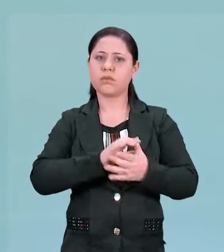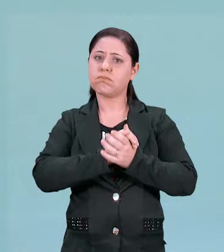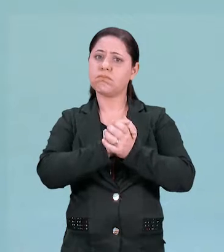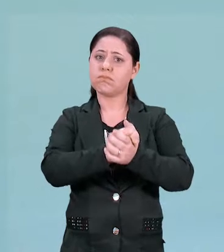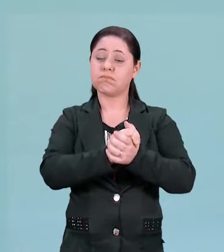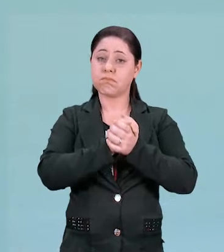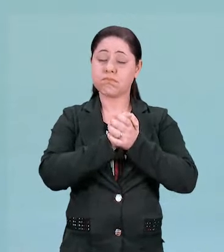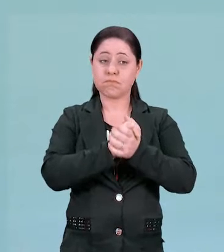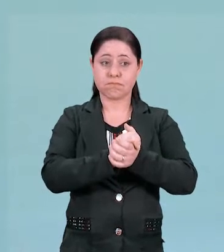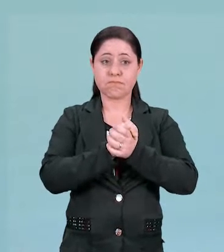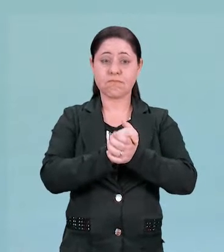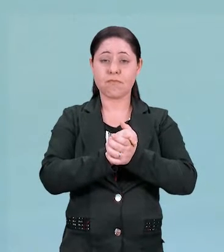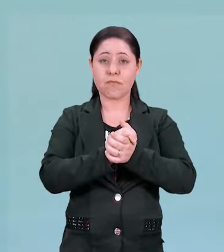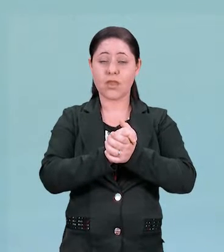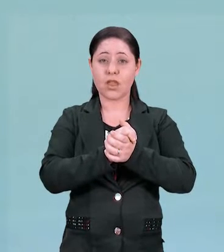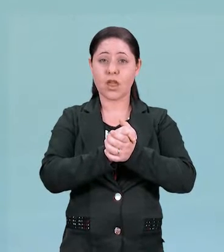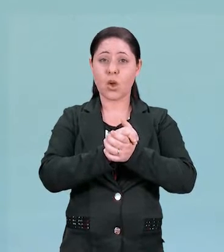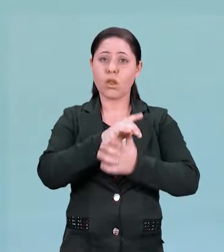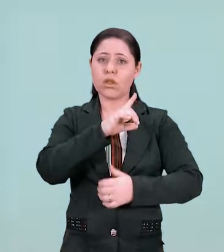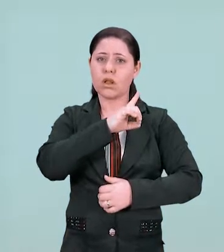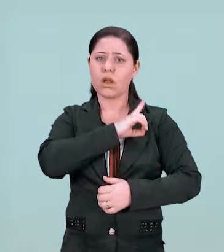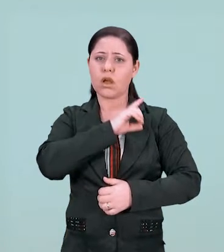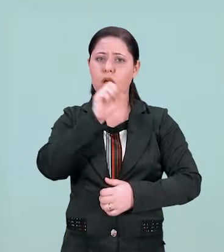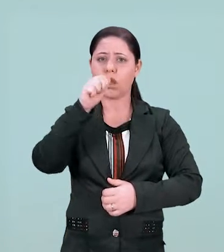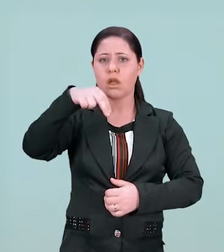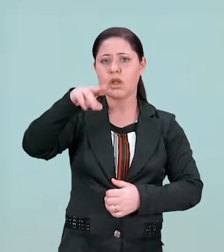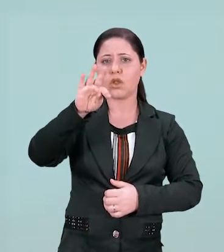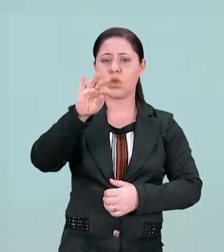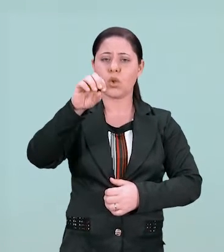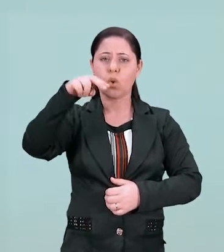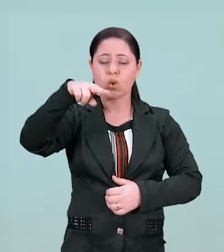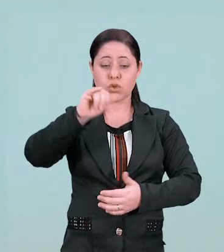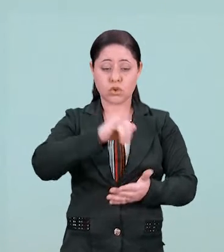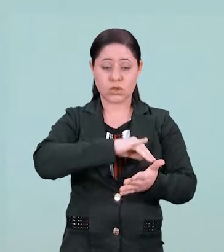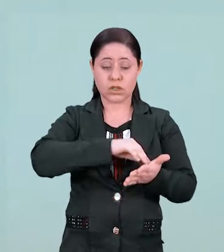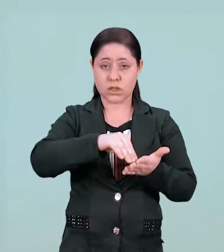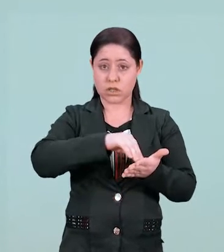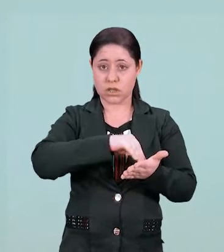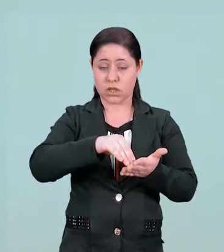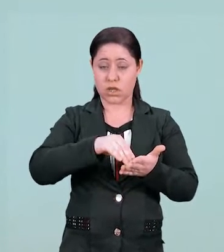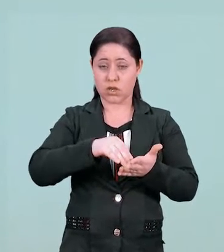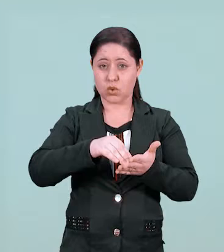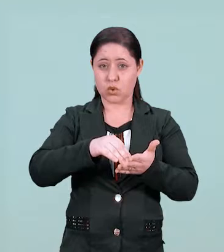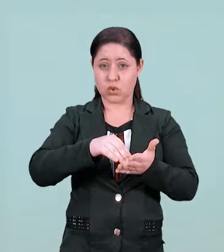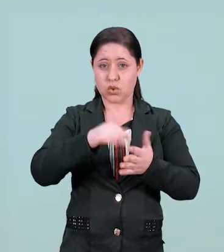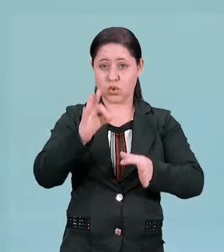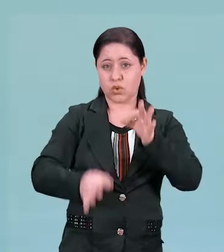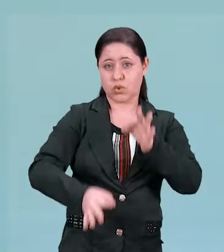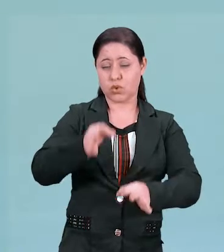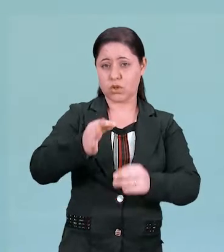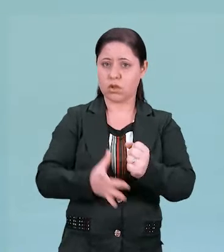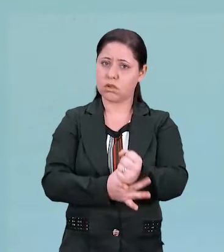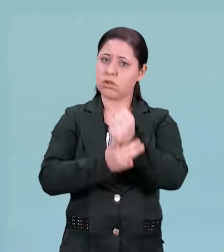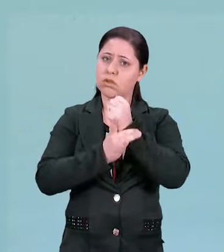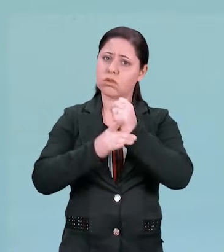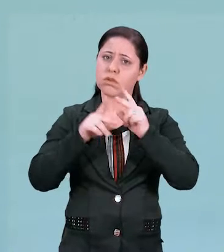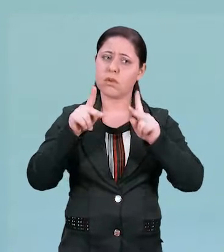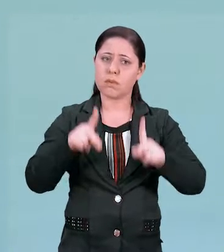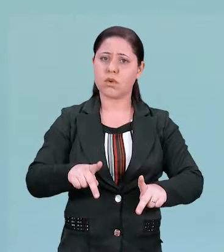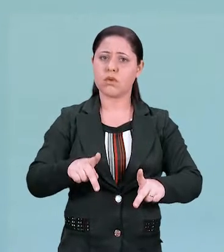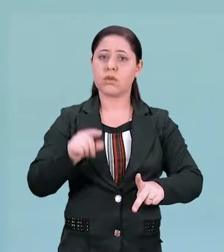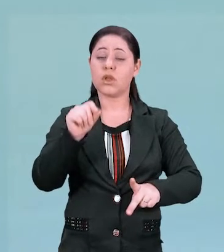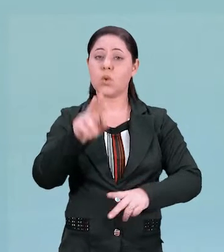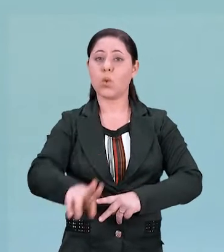alegria o nosso delegado Antônio Carlos Videira, secretário de Justiça e Segurança Pública,